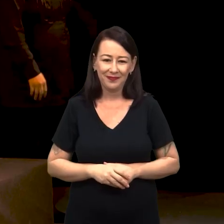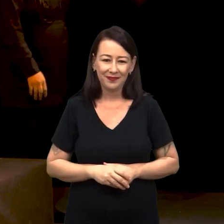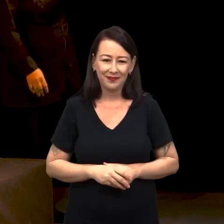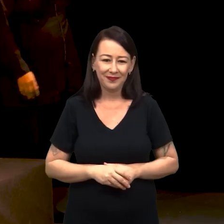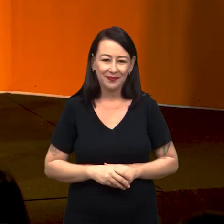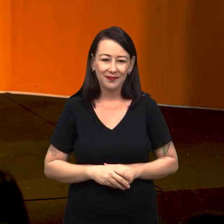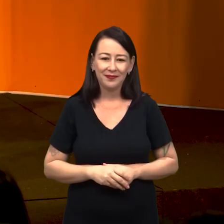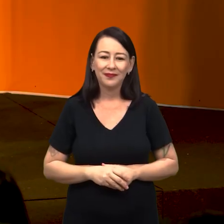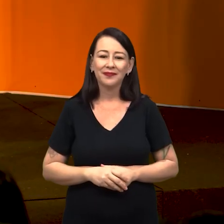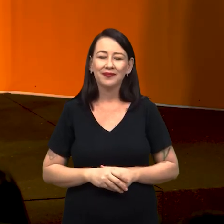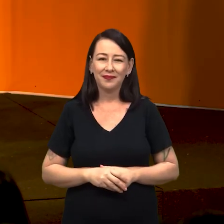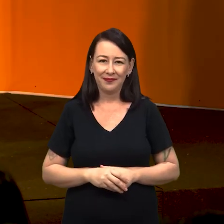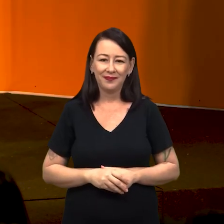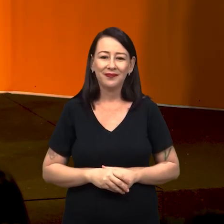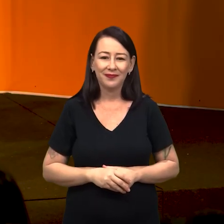Diga.